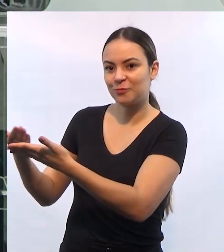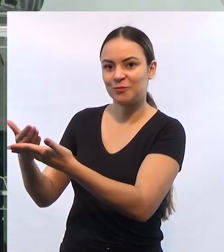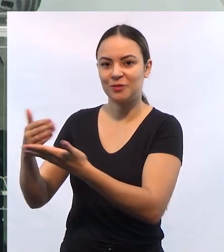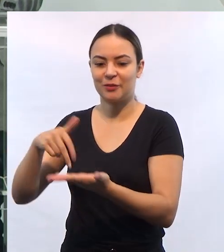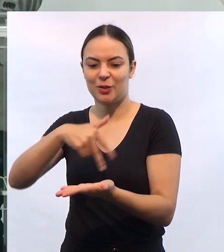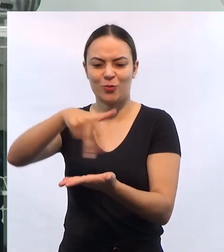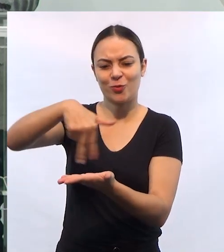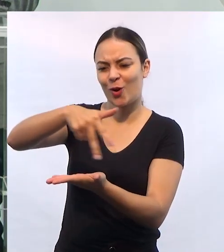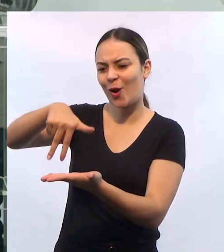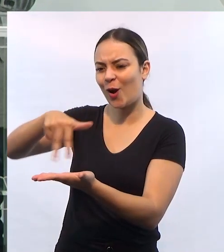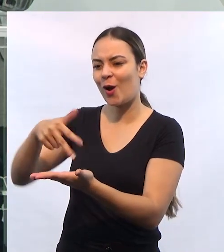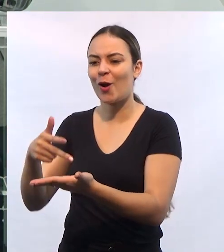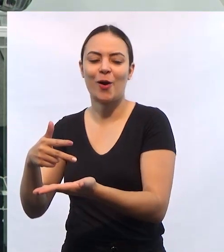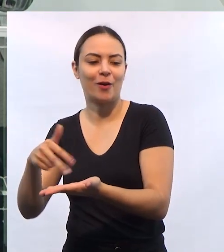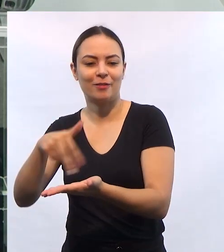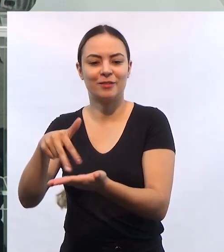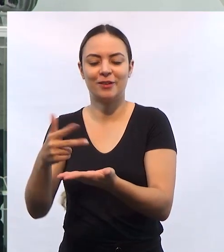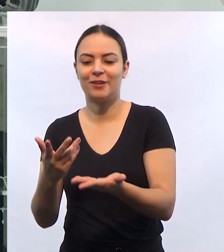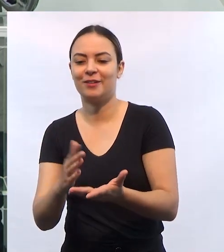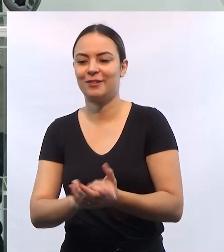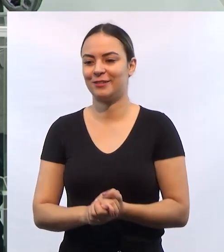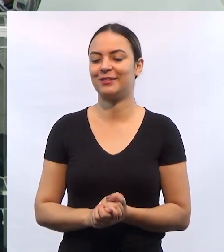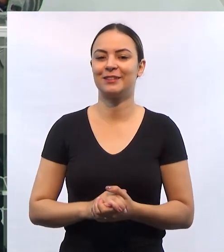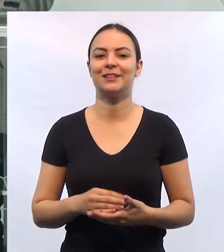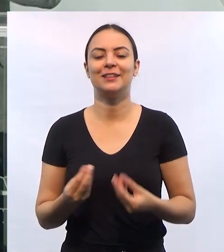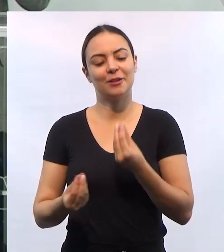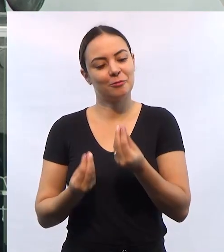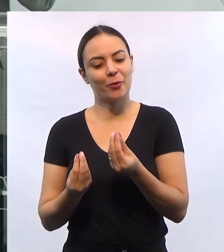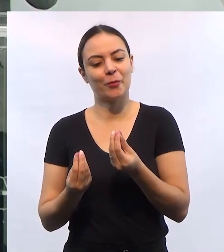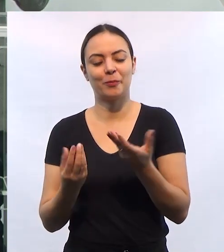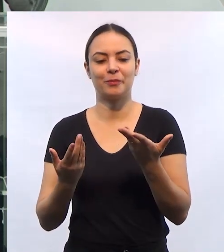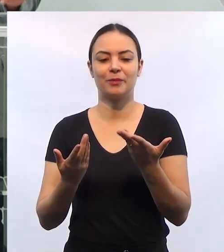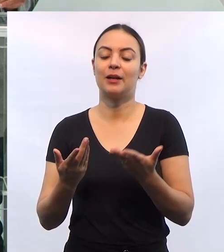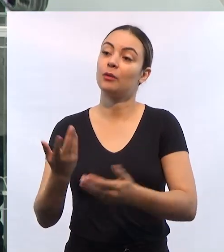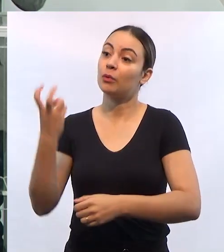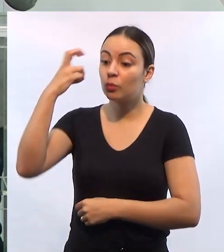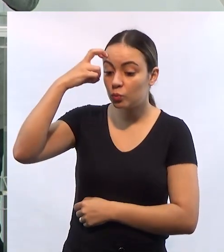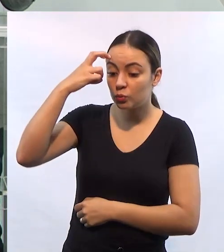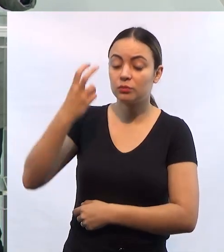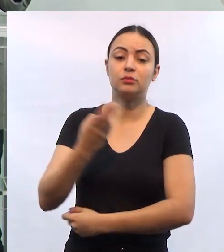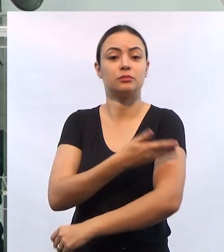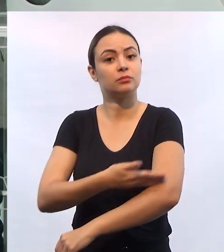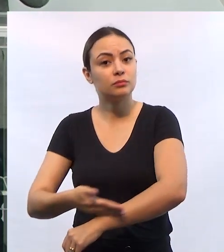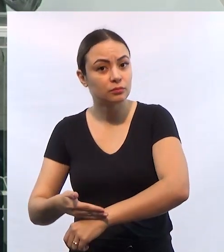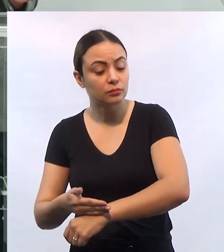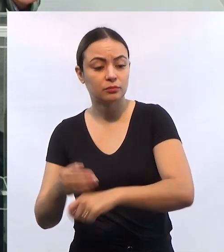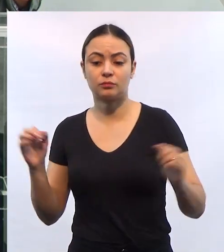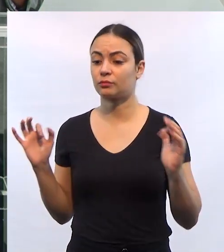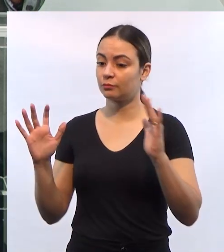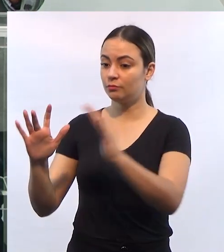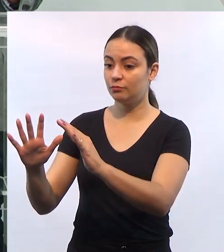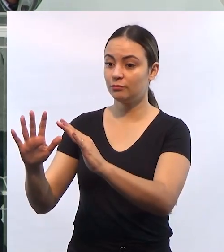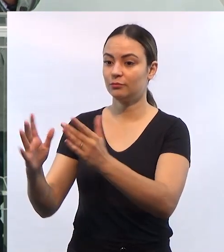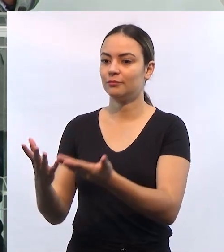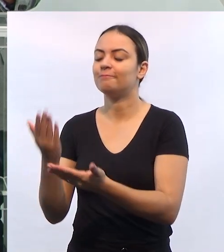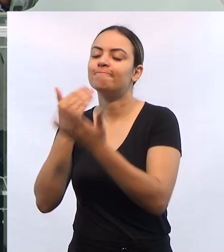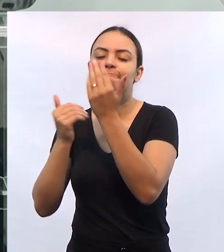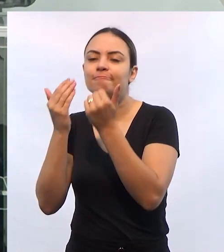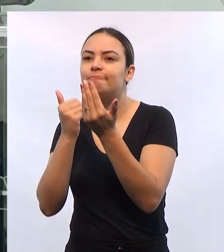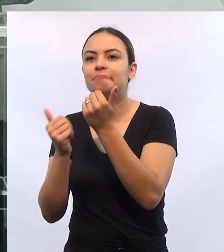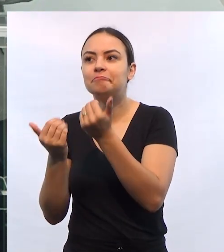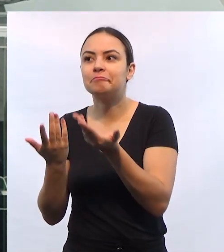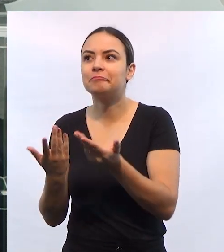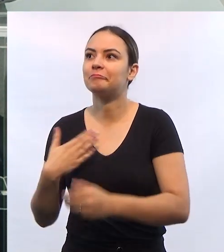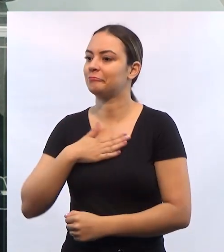forró bacana. Você gosta de forró? Gosta, deve gostar. Se não gostar, vai ter sertanejo, vai ter rock, vai ter alguém que vai tocar alguma música que você